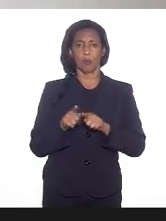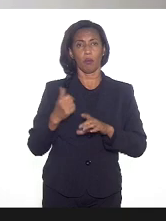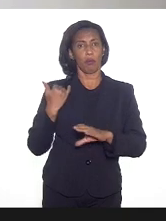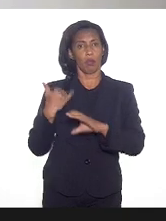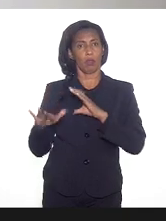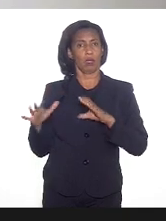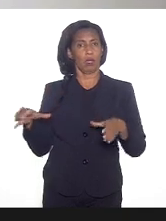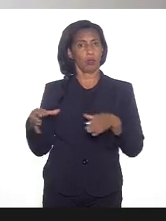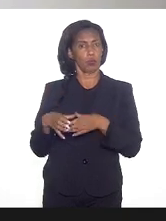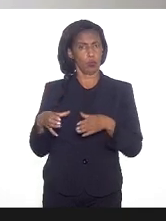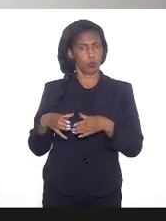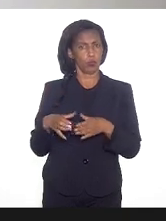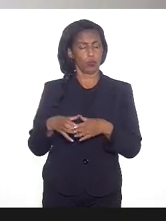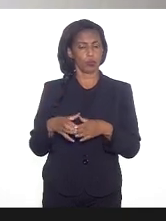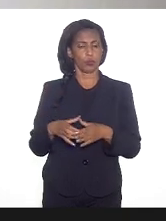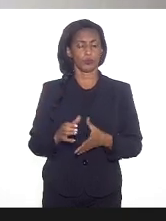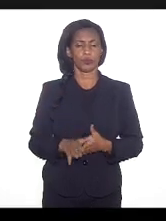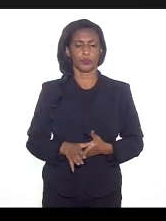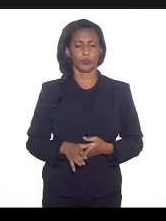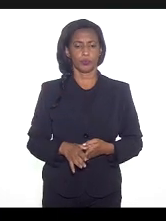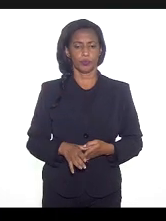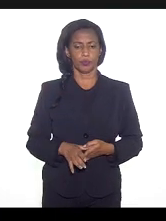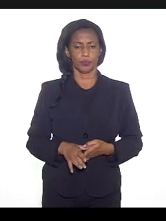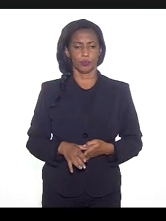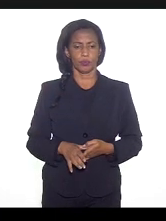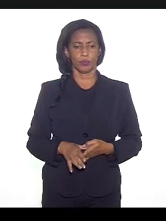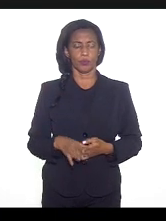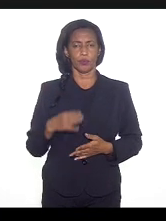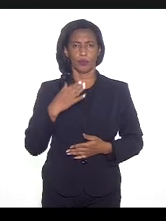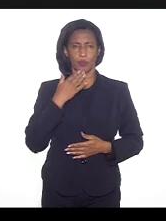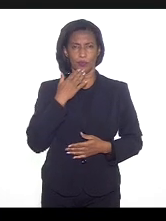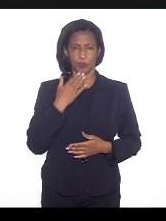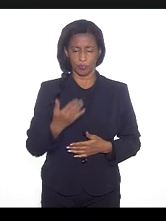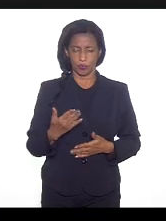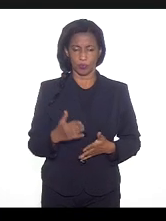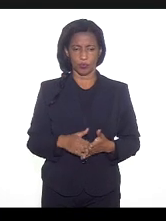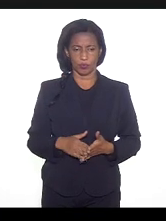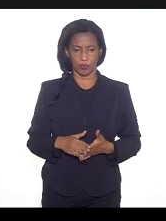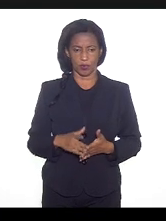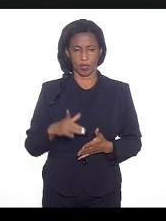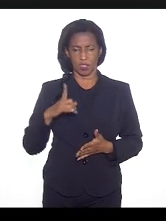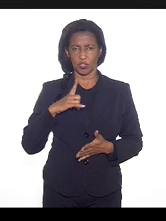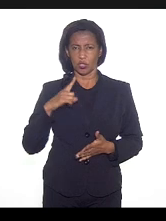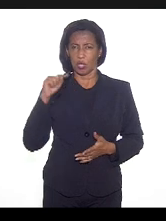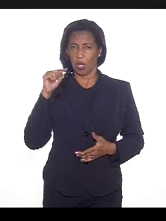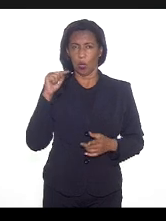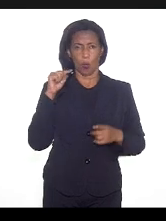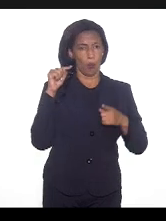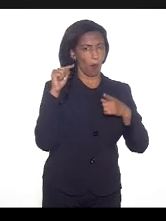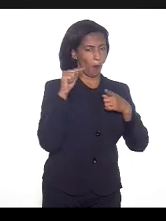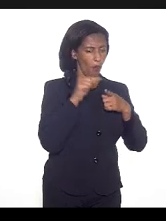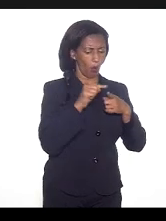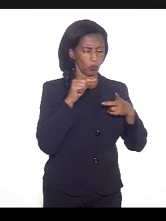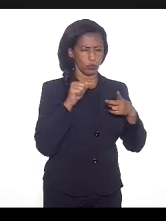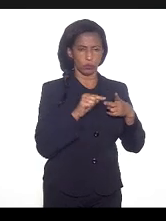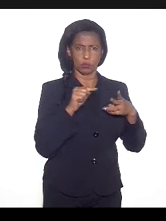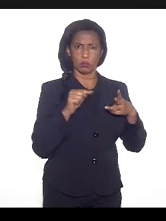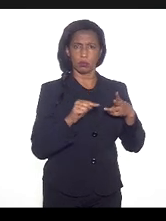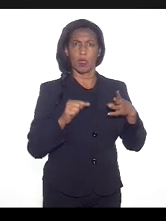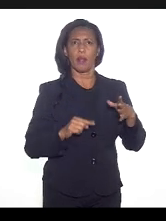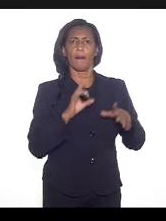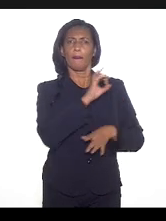para os deputados e vou apresentar oralmente depois, sugerindo que a gente tenha um ponto específico para cada instituição